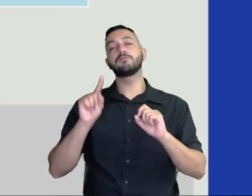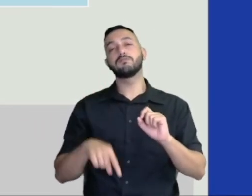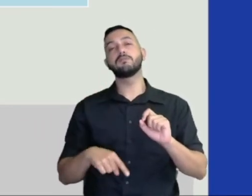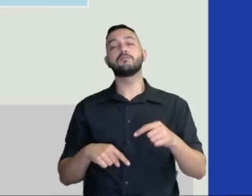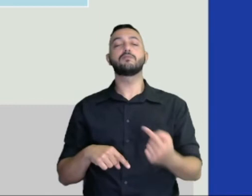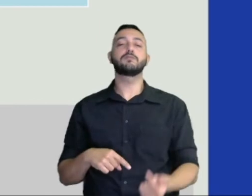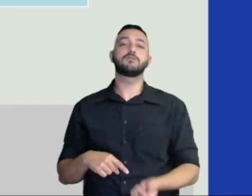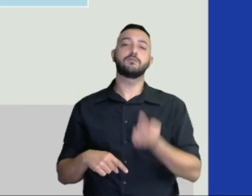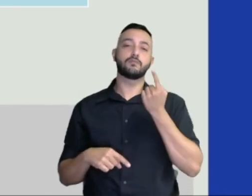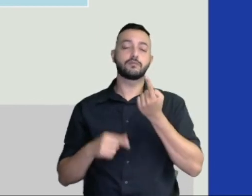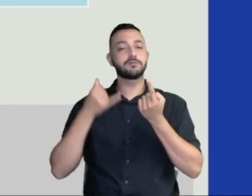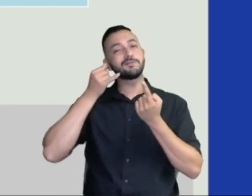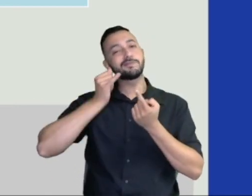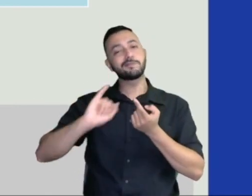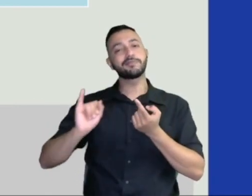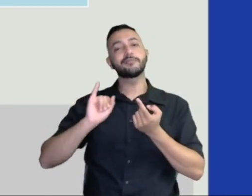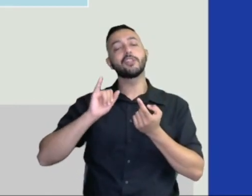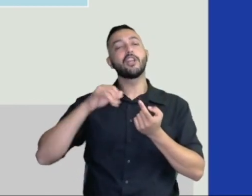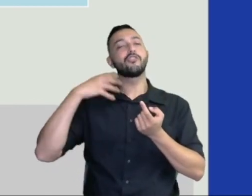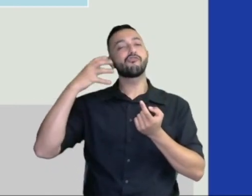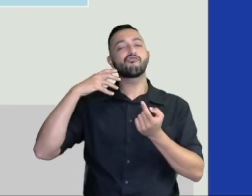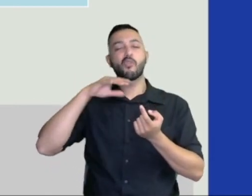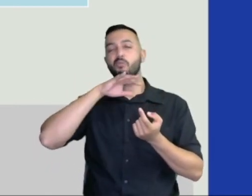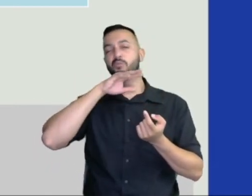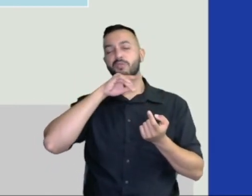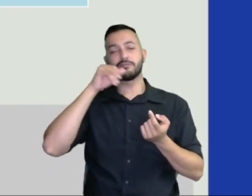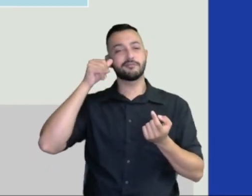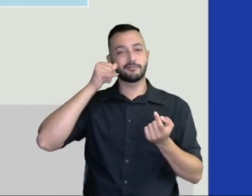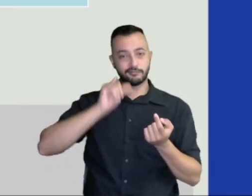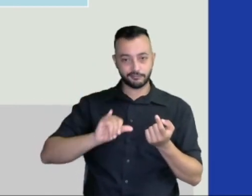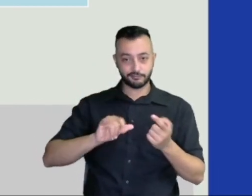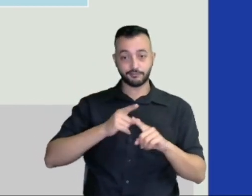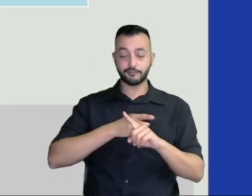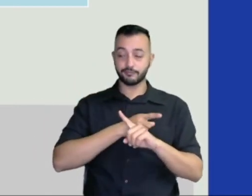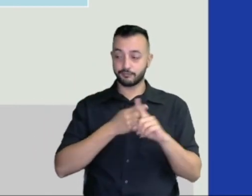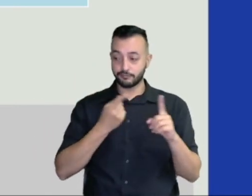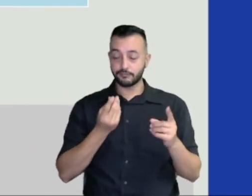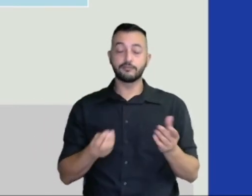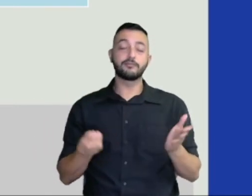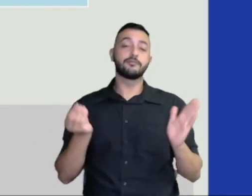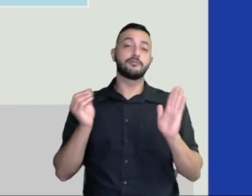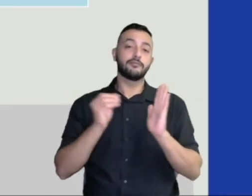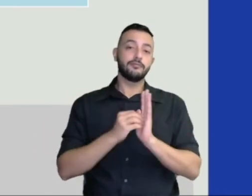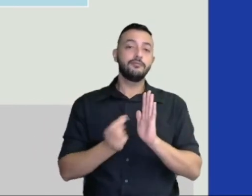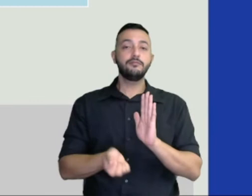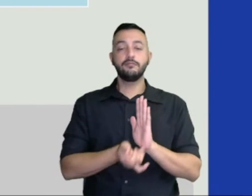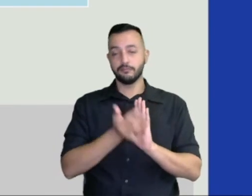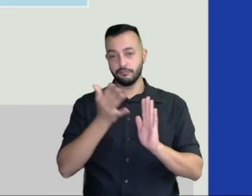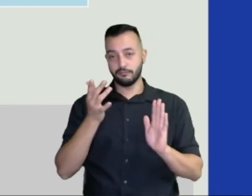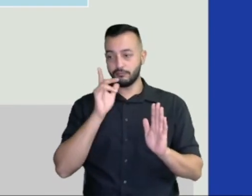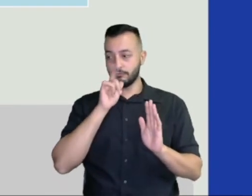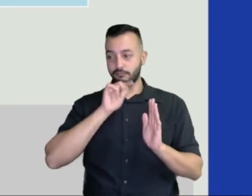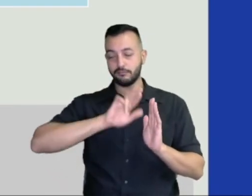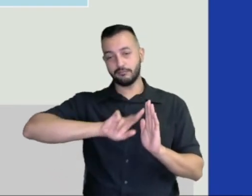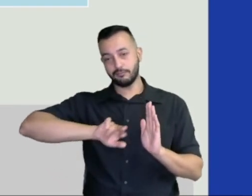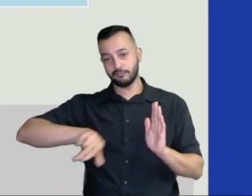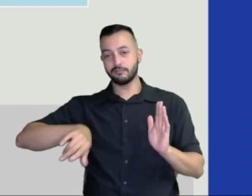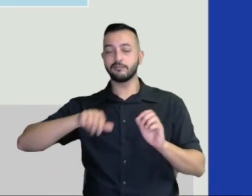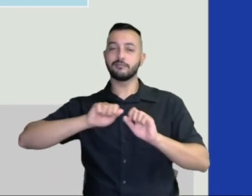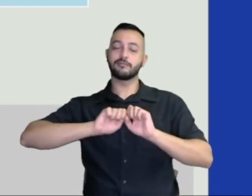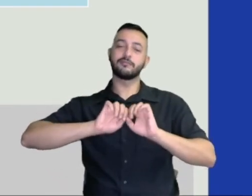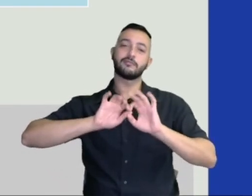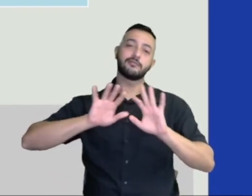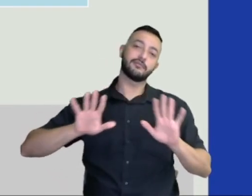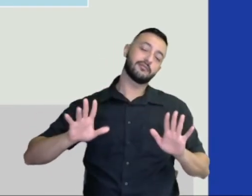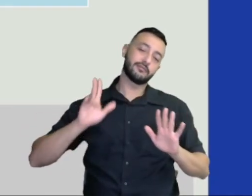singular, para evitar esse som ruim. Mas aí, quando a gente bota no plural, ó, las águas são claras.